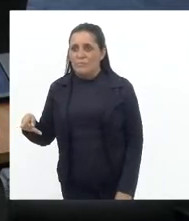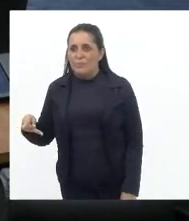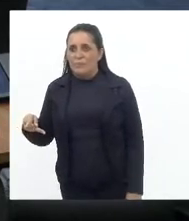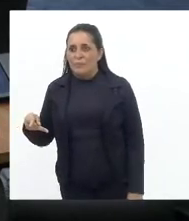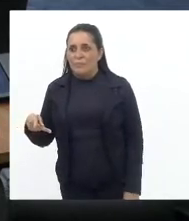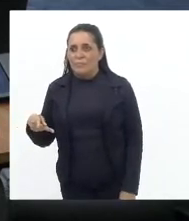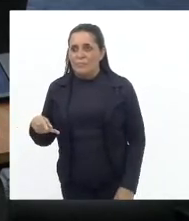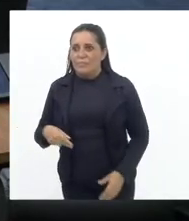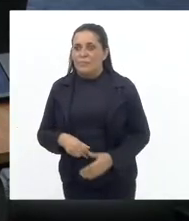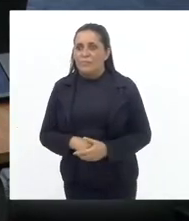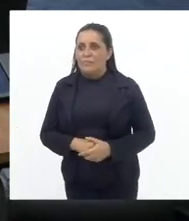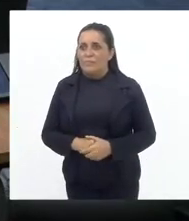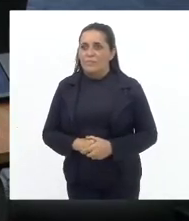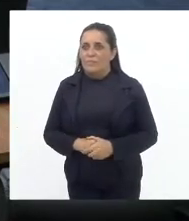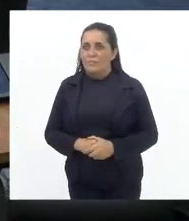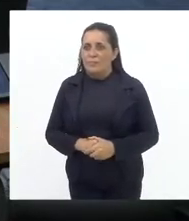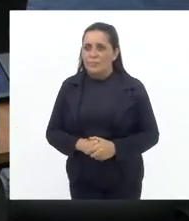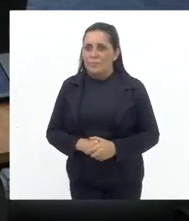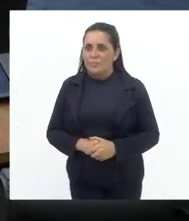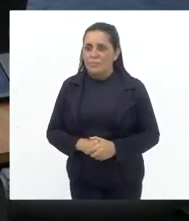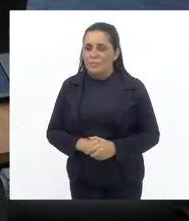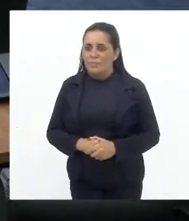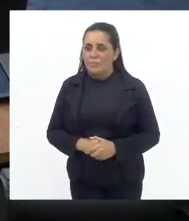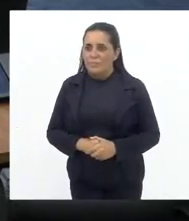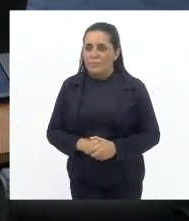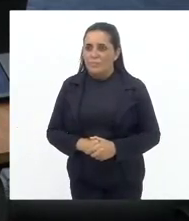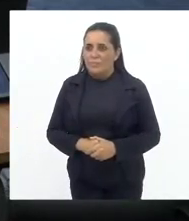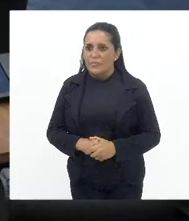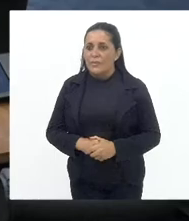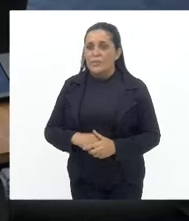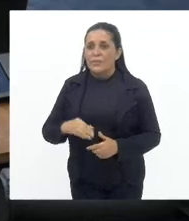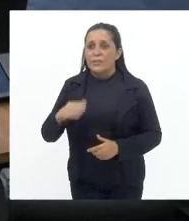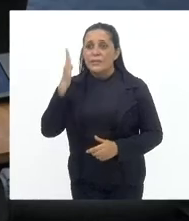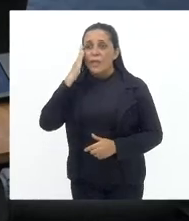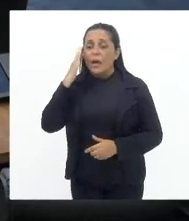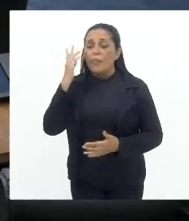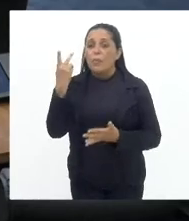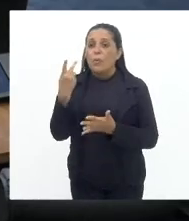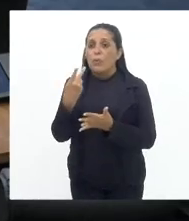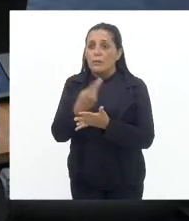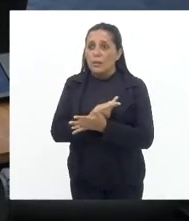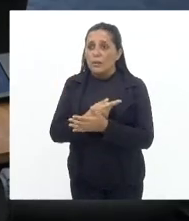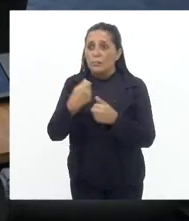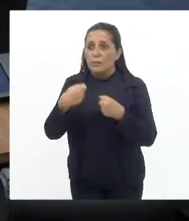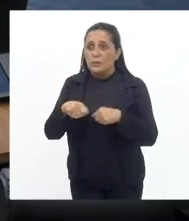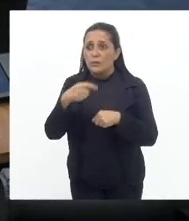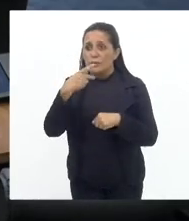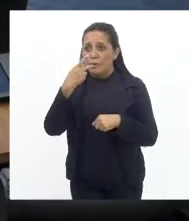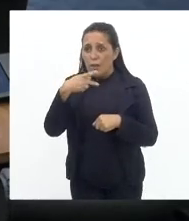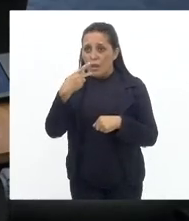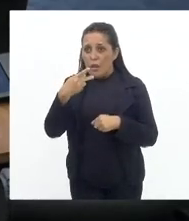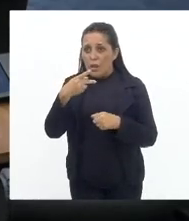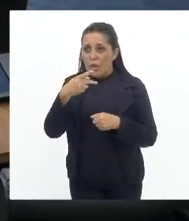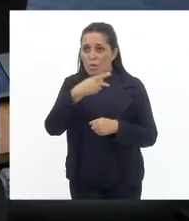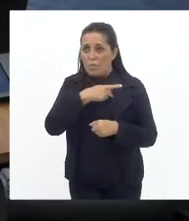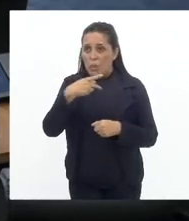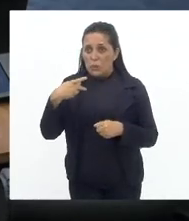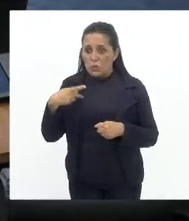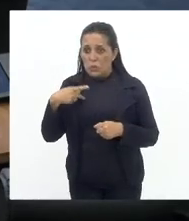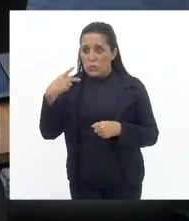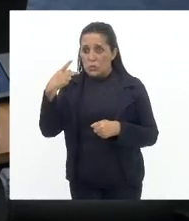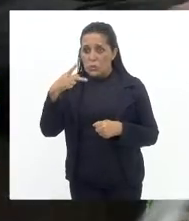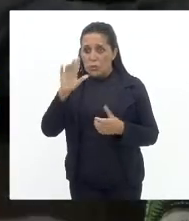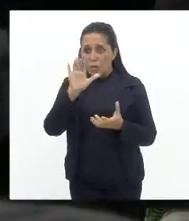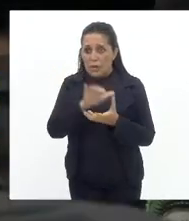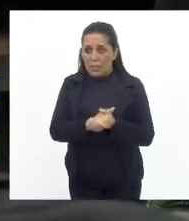o ideal derrota aí presente sabe o que acontece eu tenho que falar com pastor seu marido que a